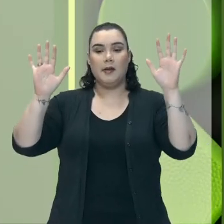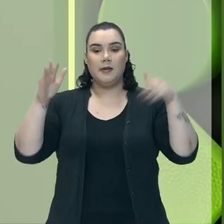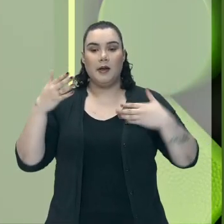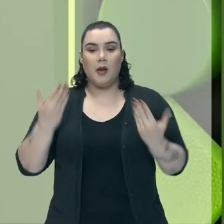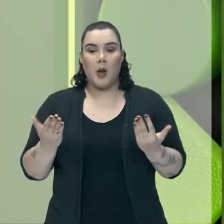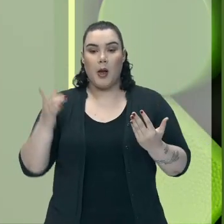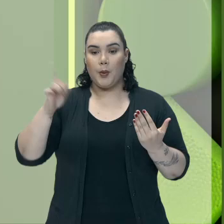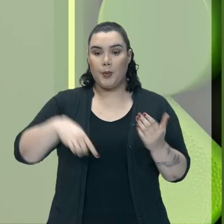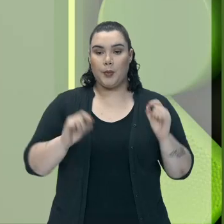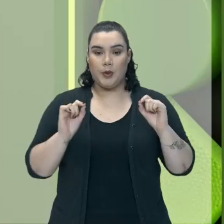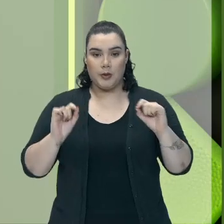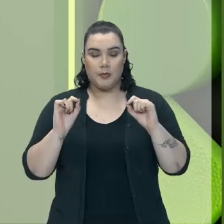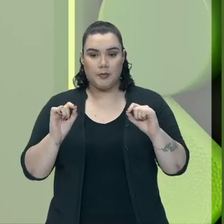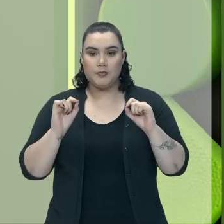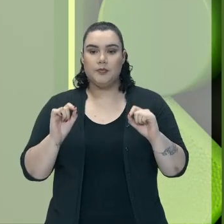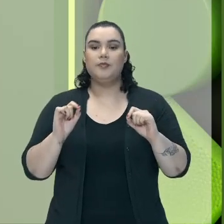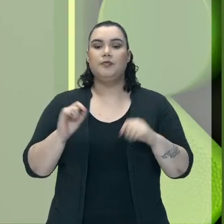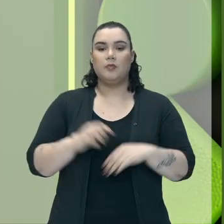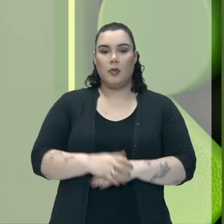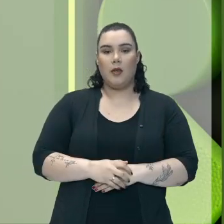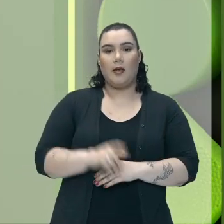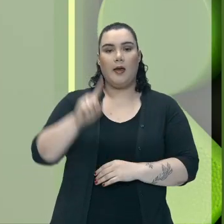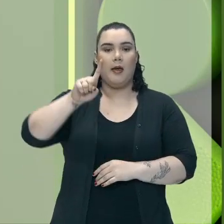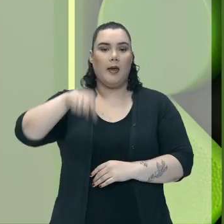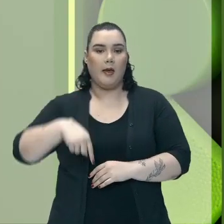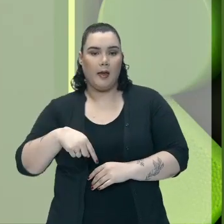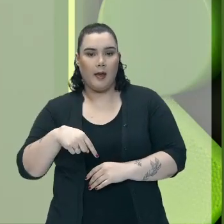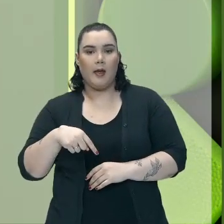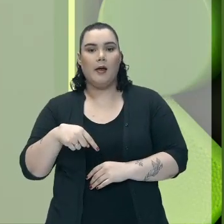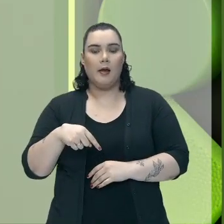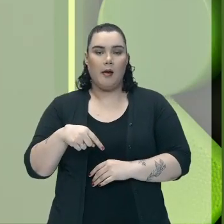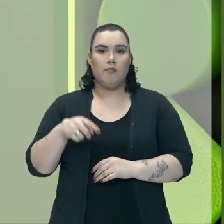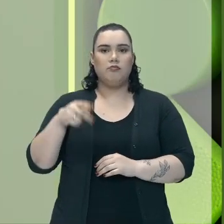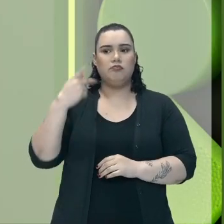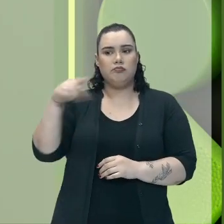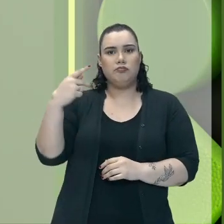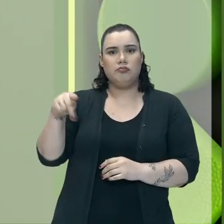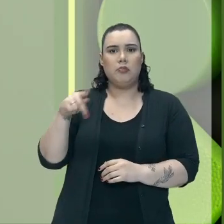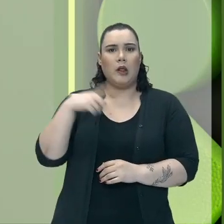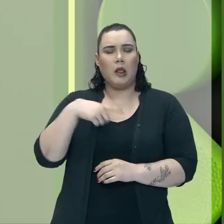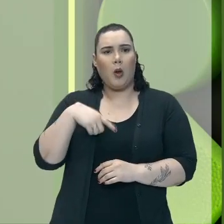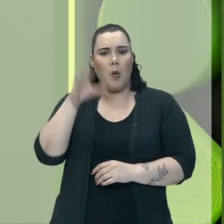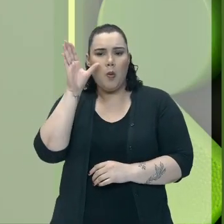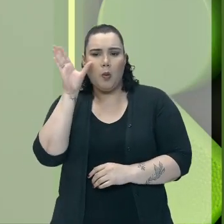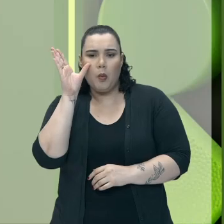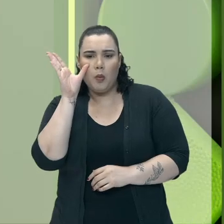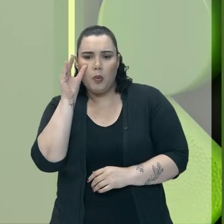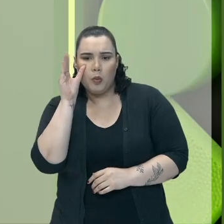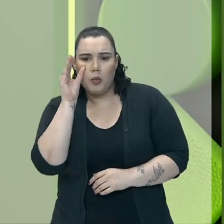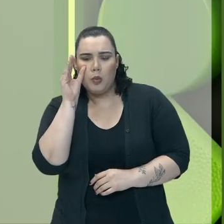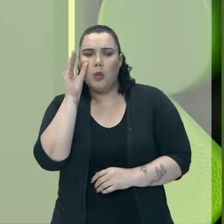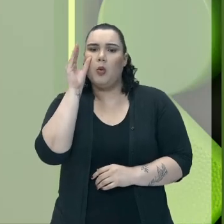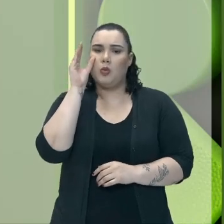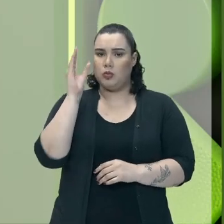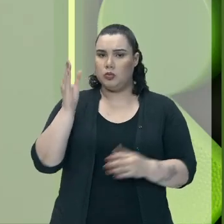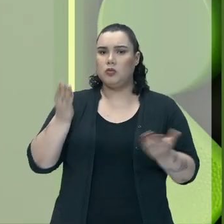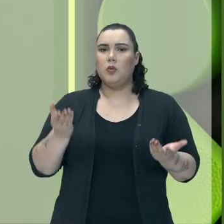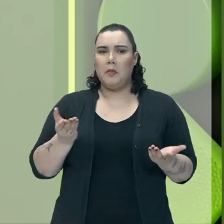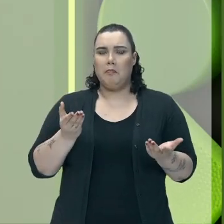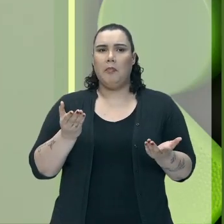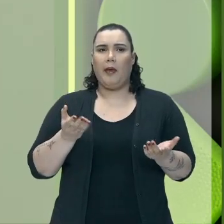uma questão de grande curiosidade, né, do ser humano.